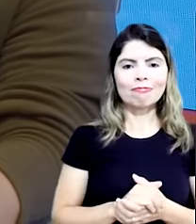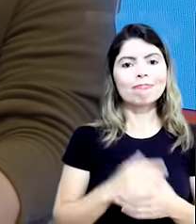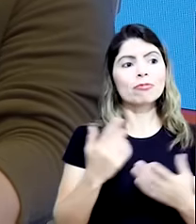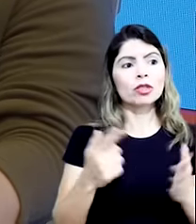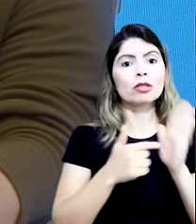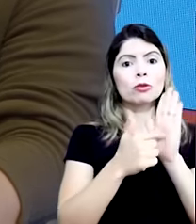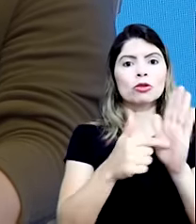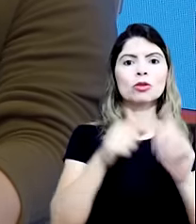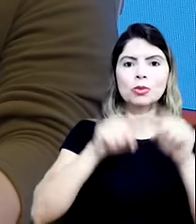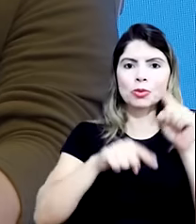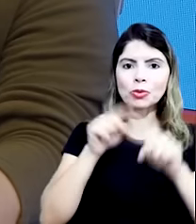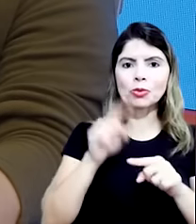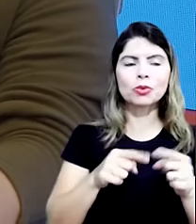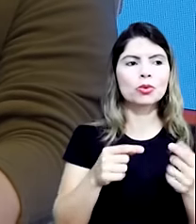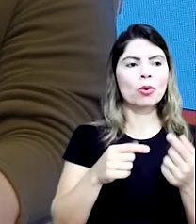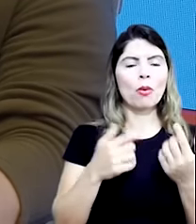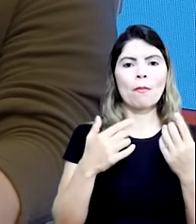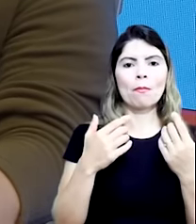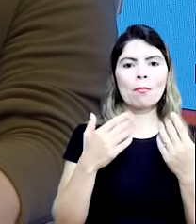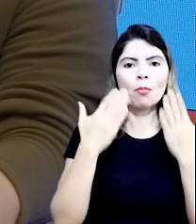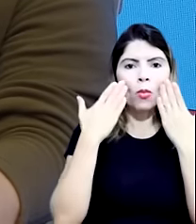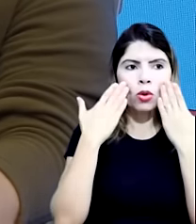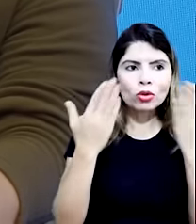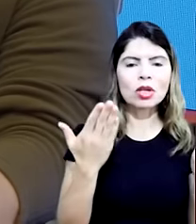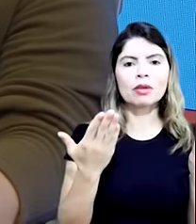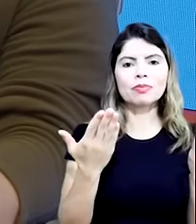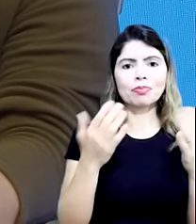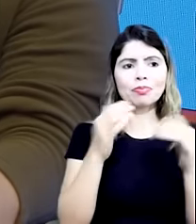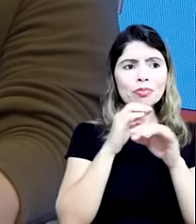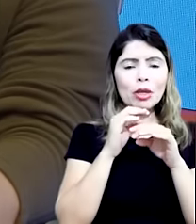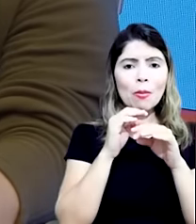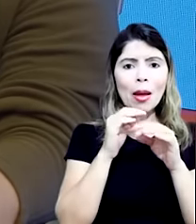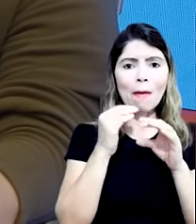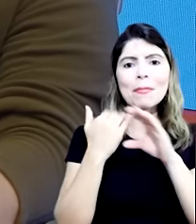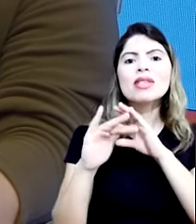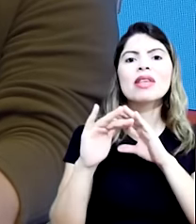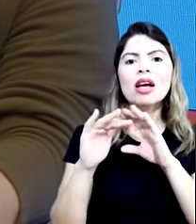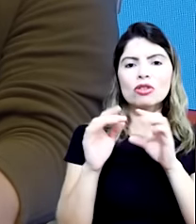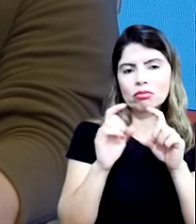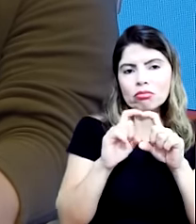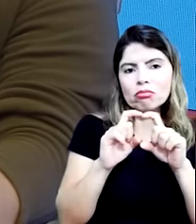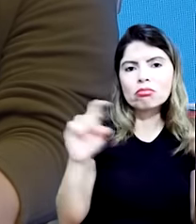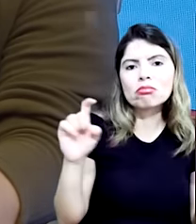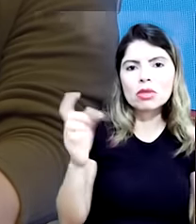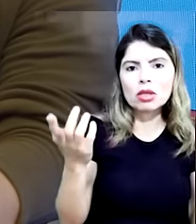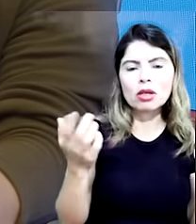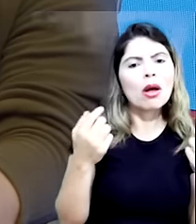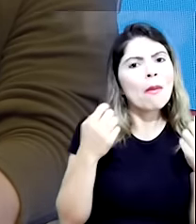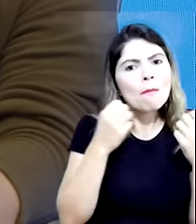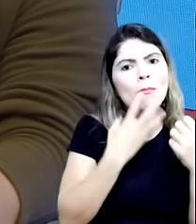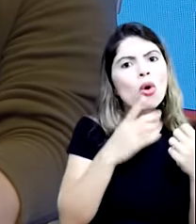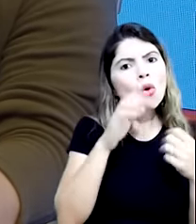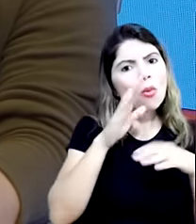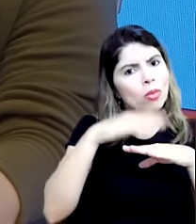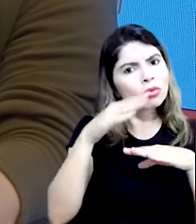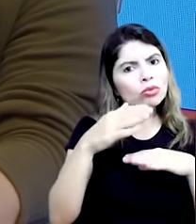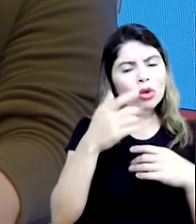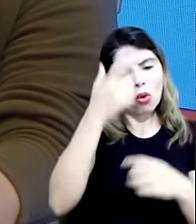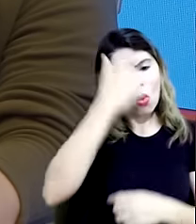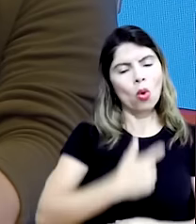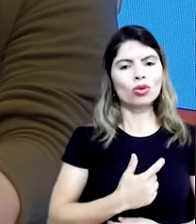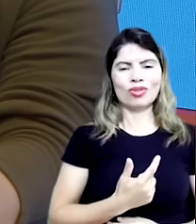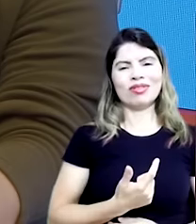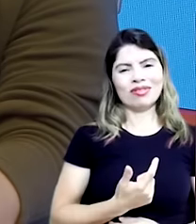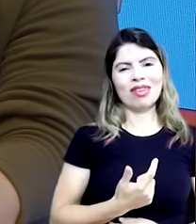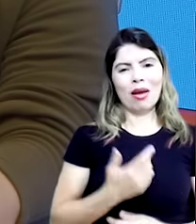produto cara foca na mensagem não em você não é você o principal ali dentro a não ser né que a gente tem algum influenciador por